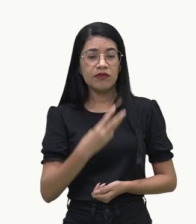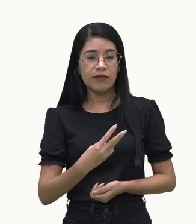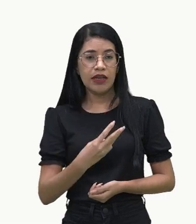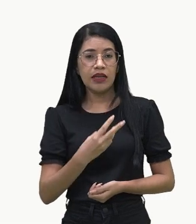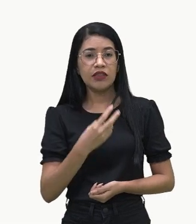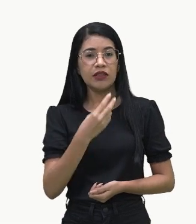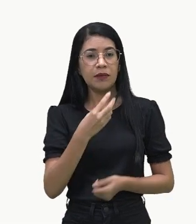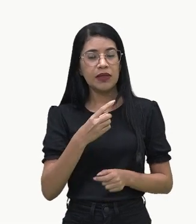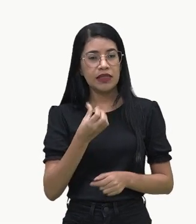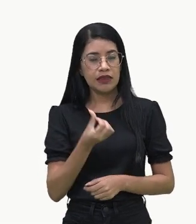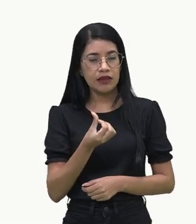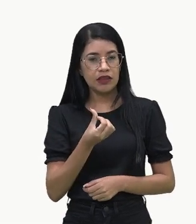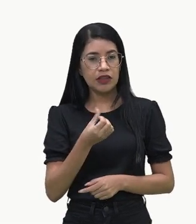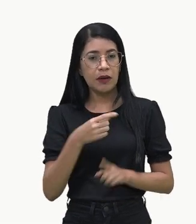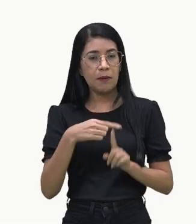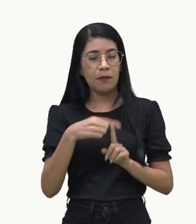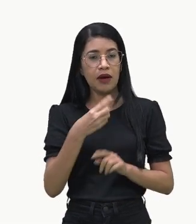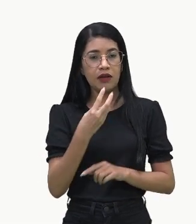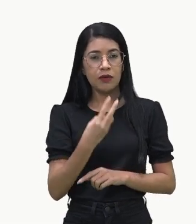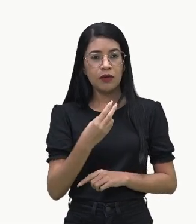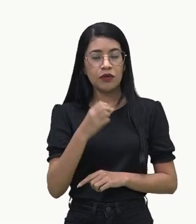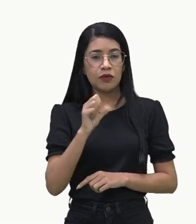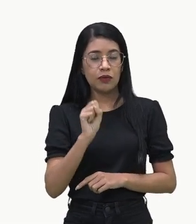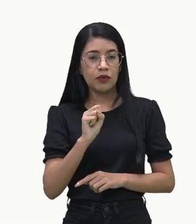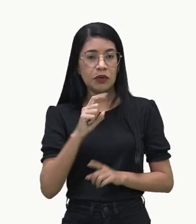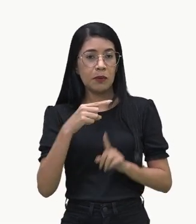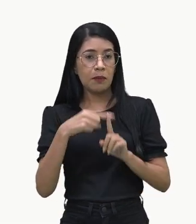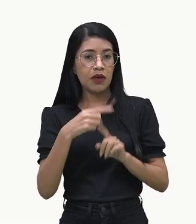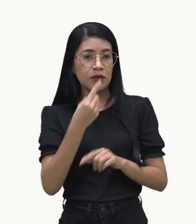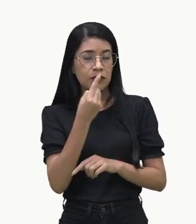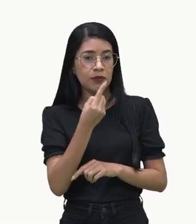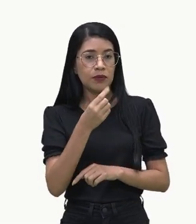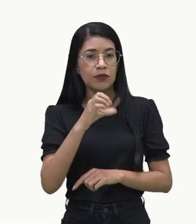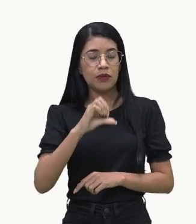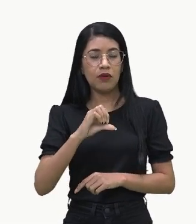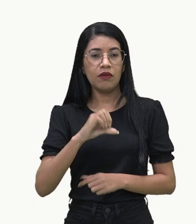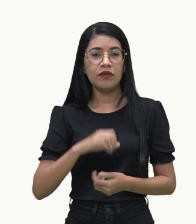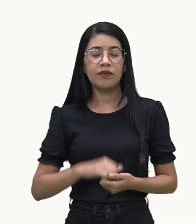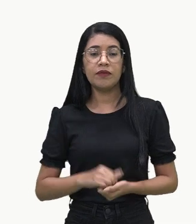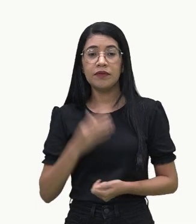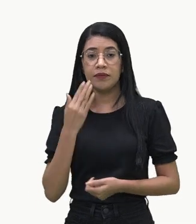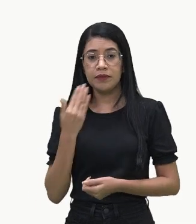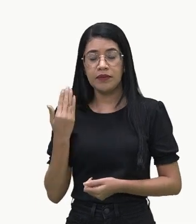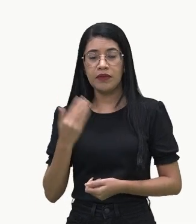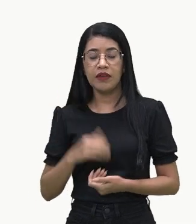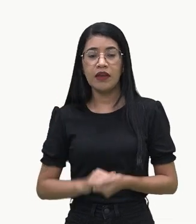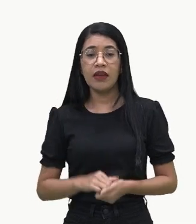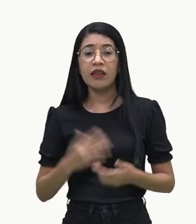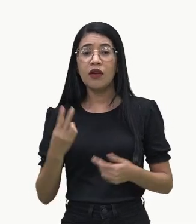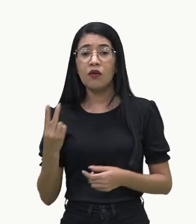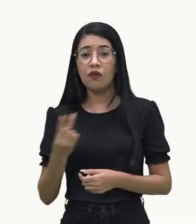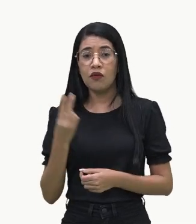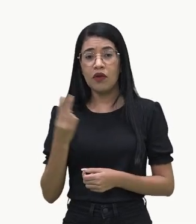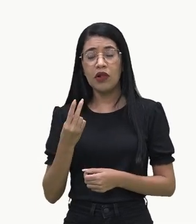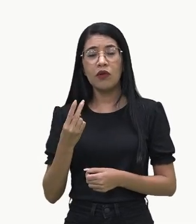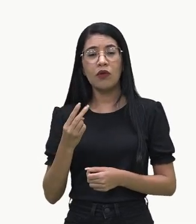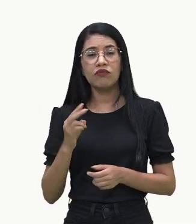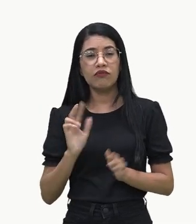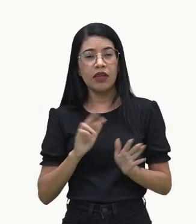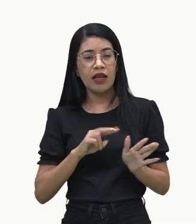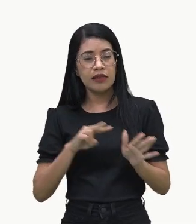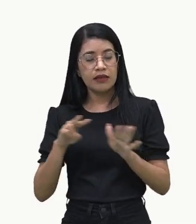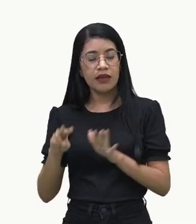6, mais 2, 8 e 1, 9. Então, o gasto total aí do